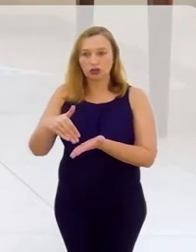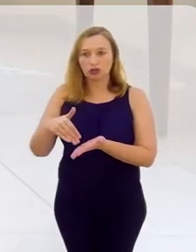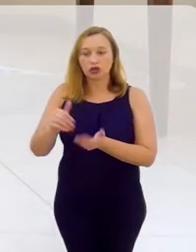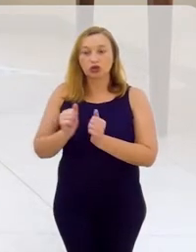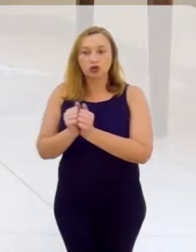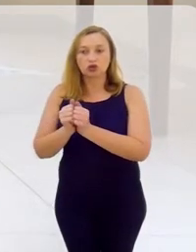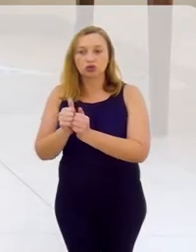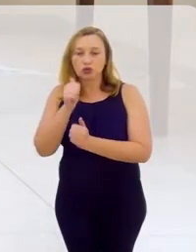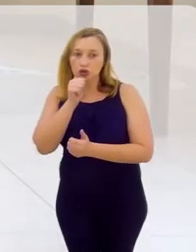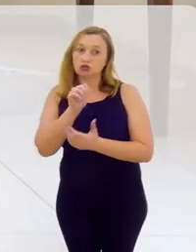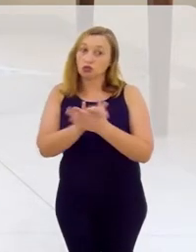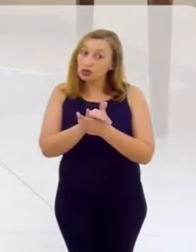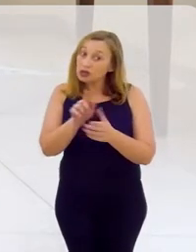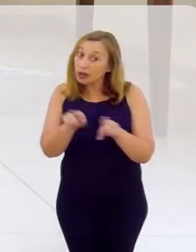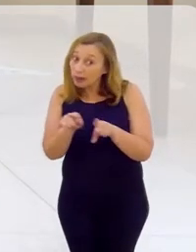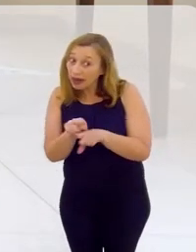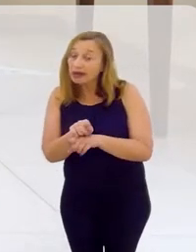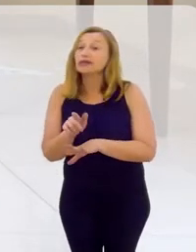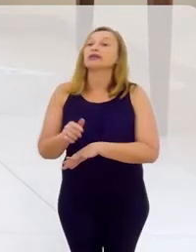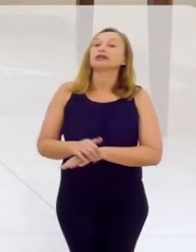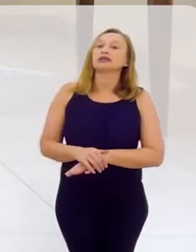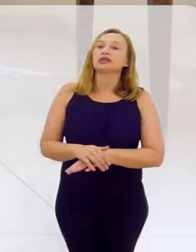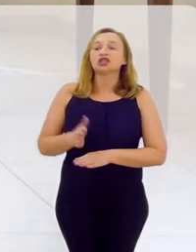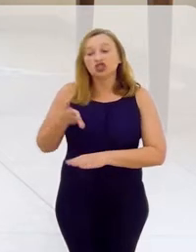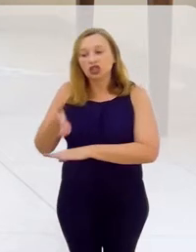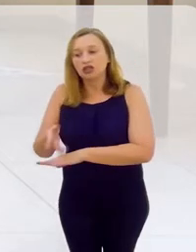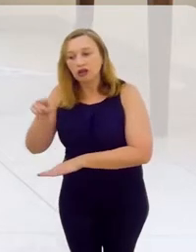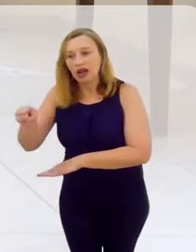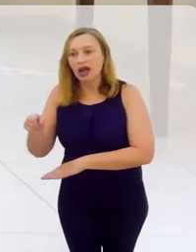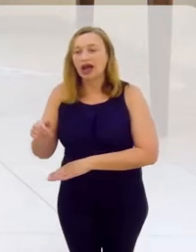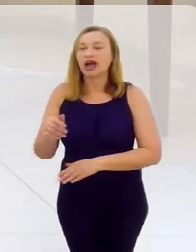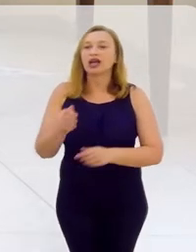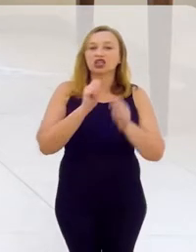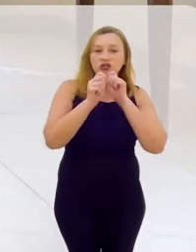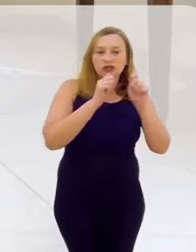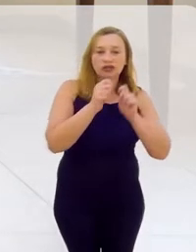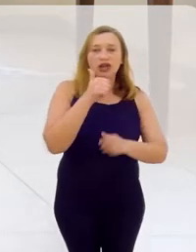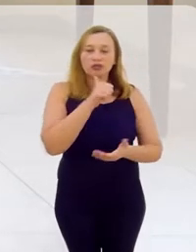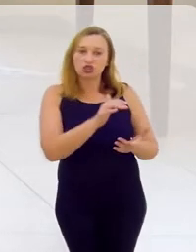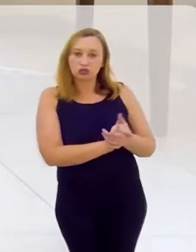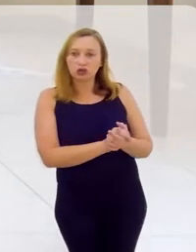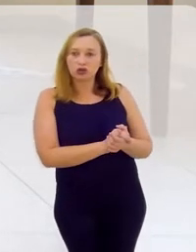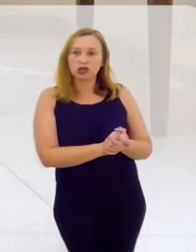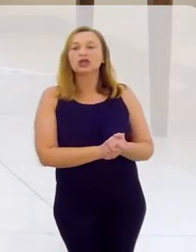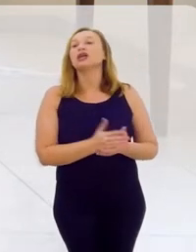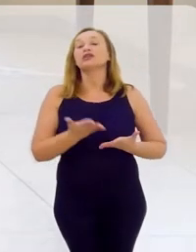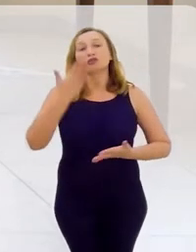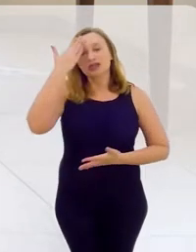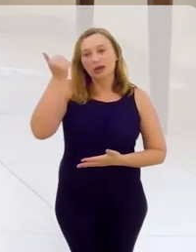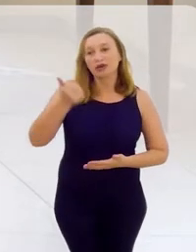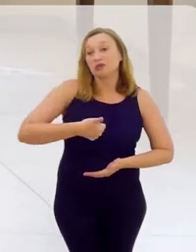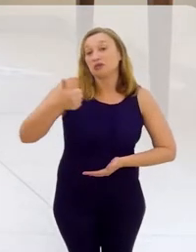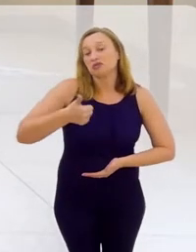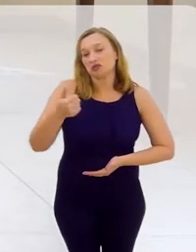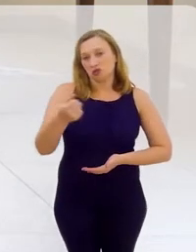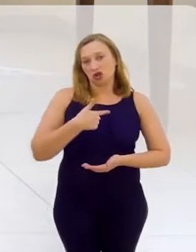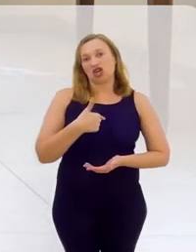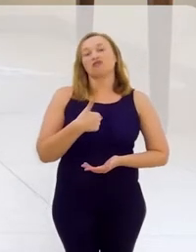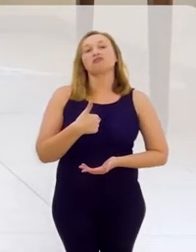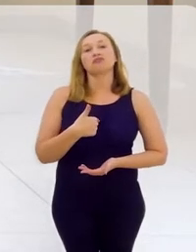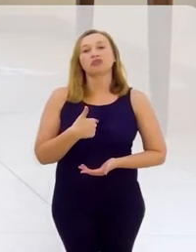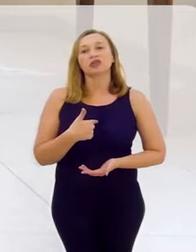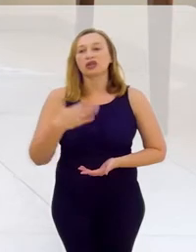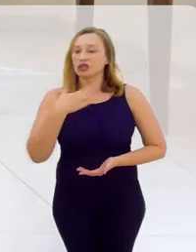escritório. Aí fomos até lá e venha com a sua esposa. E chegando lá, minha esposa foi entrevistada. Ela então ficou